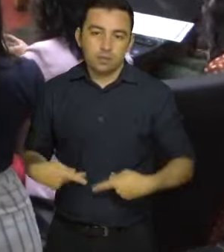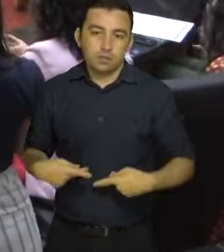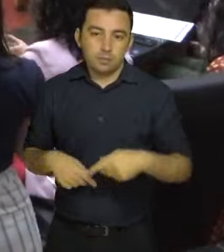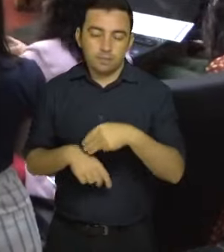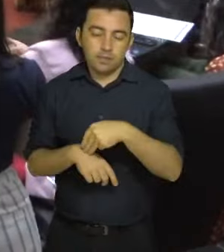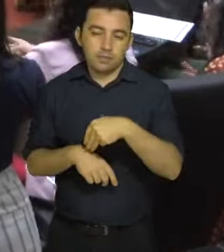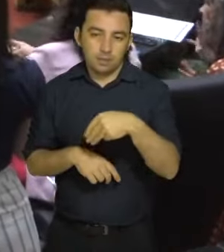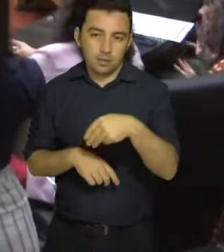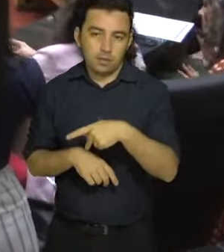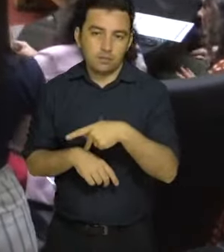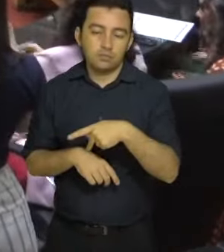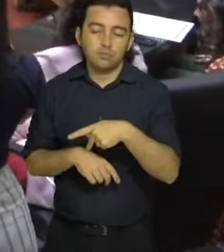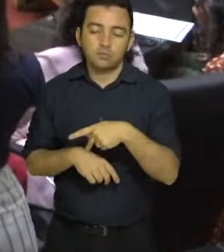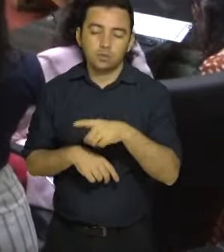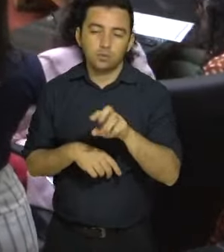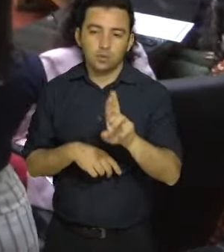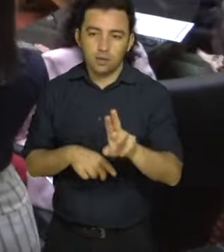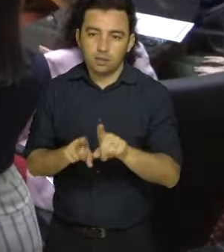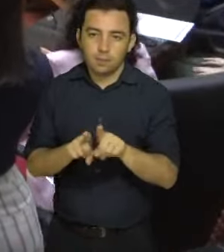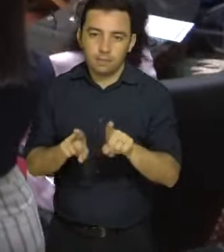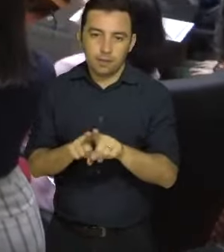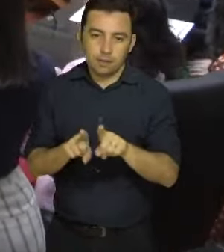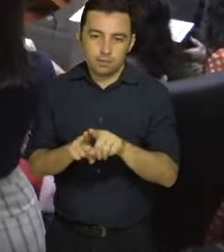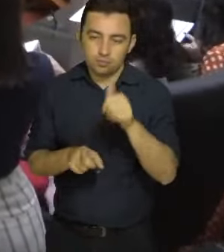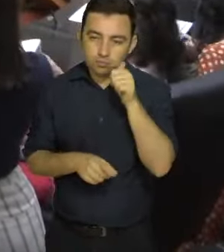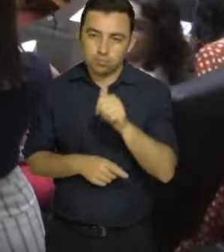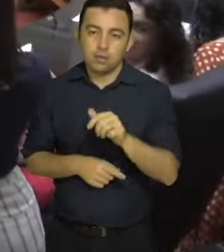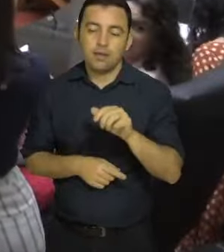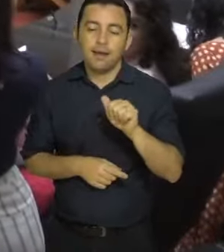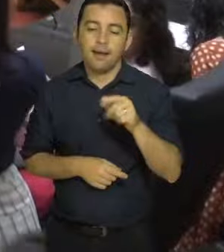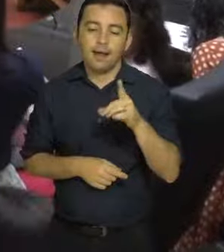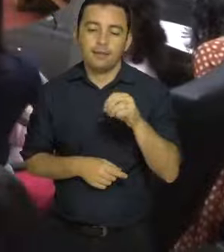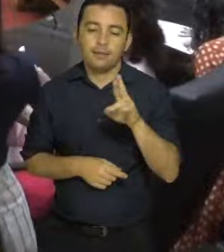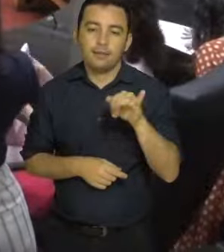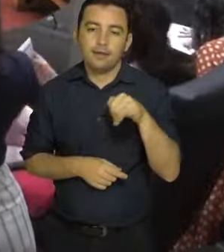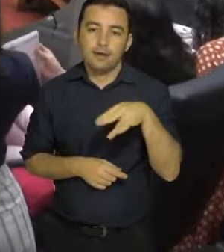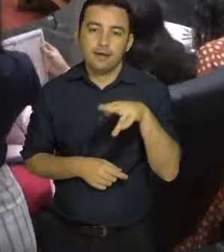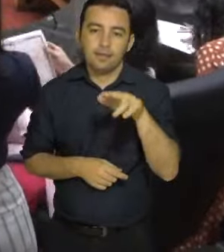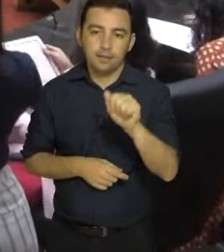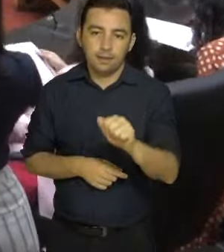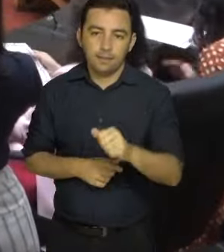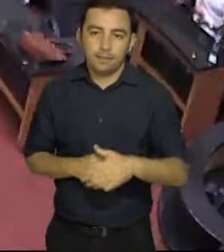no CEFID UDESC, doutora Adriana Coutinho de Azevedo Guimarães.